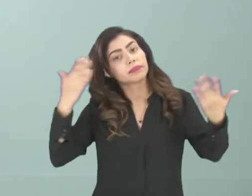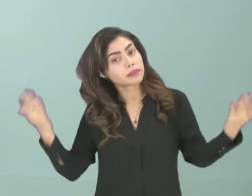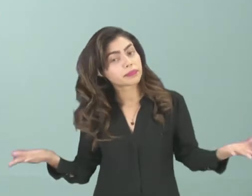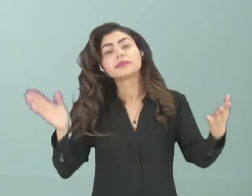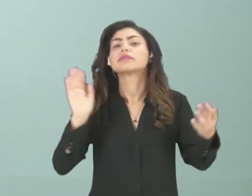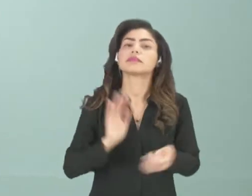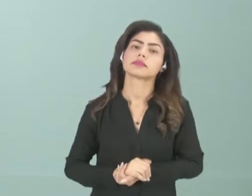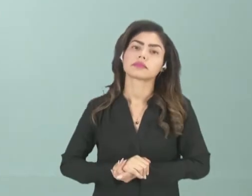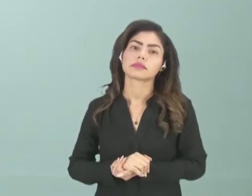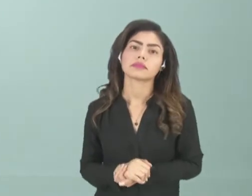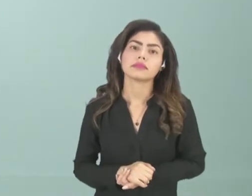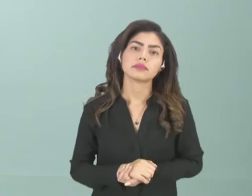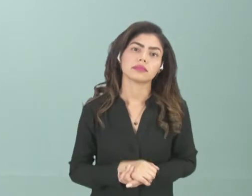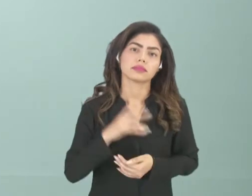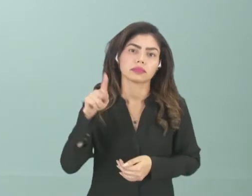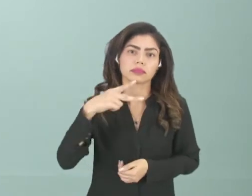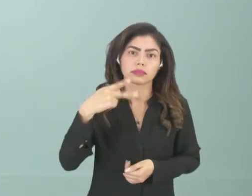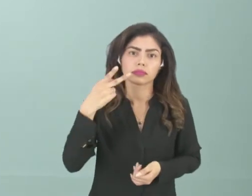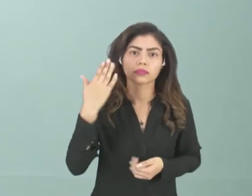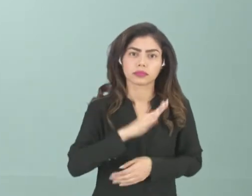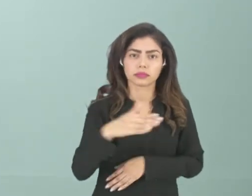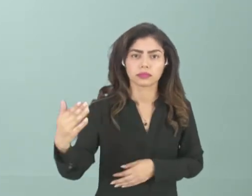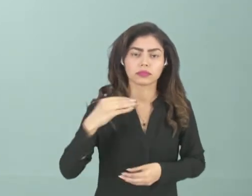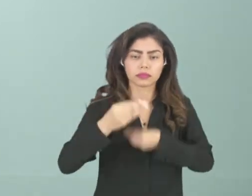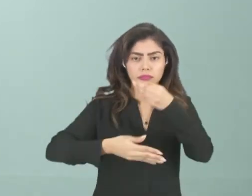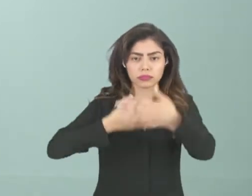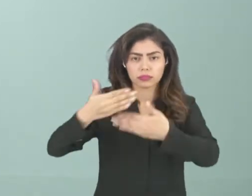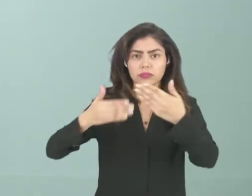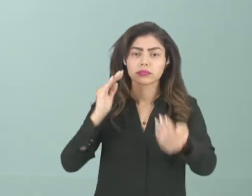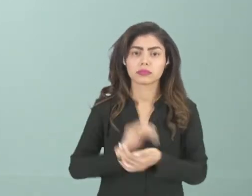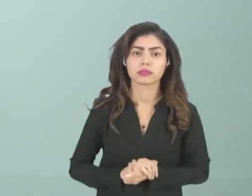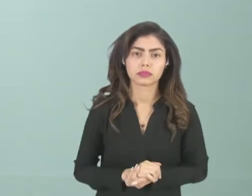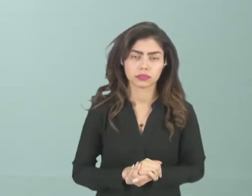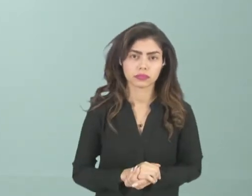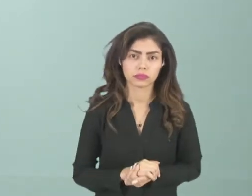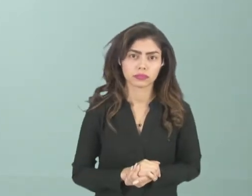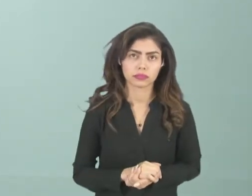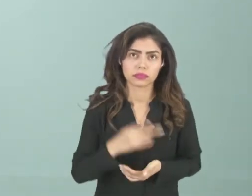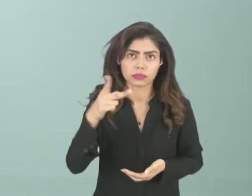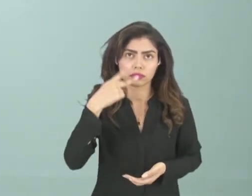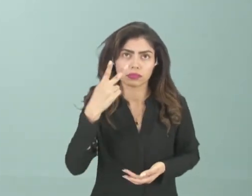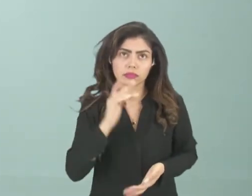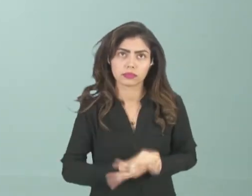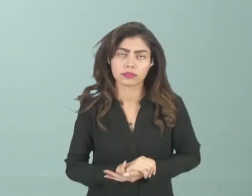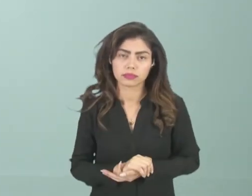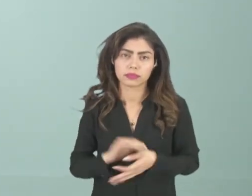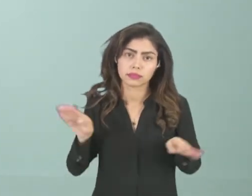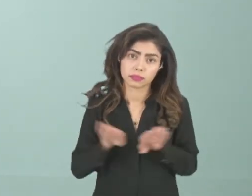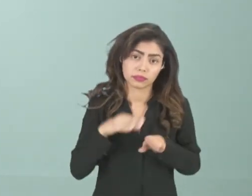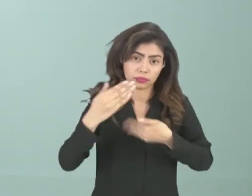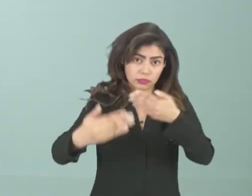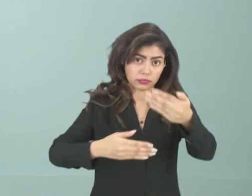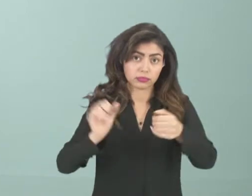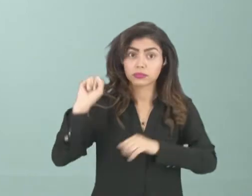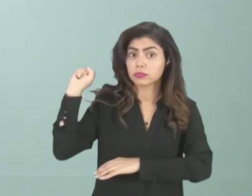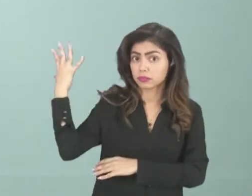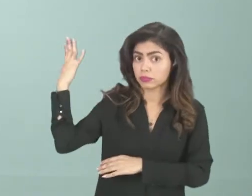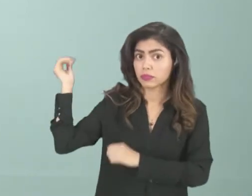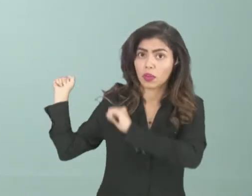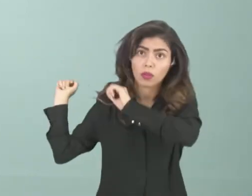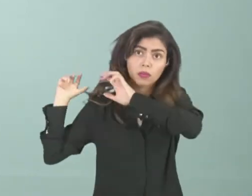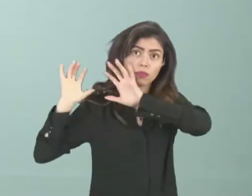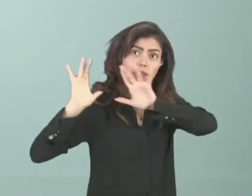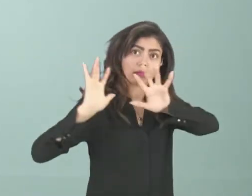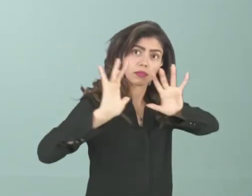então, quando nós falamos desse processo do êxodo rural, nós estamos falando aqui daquele processo que aconteceu em